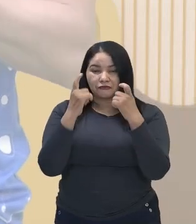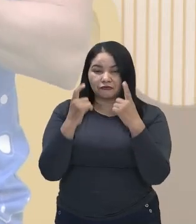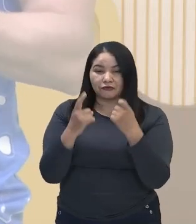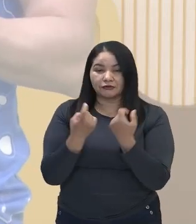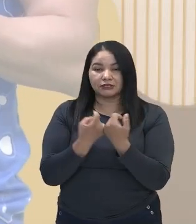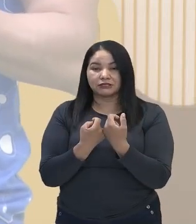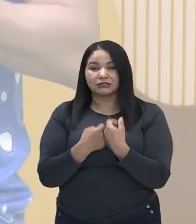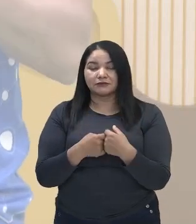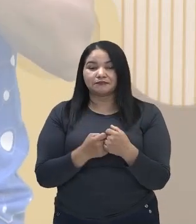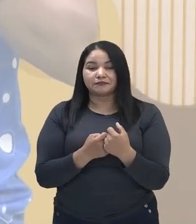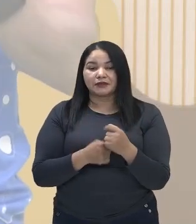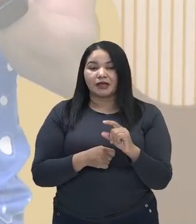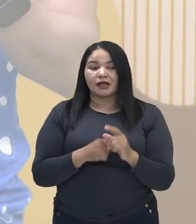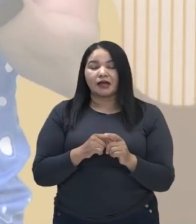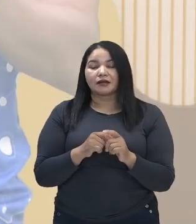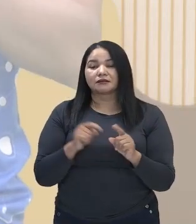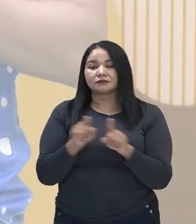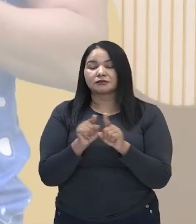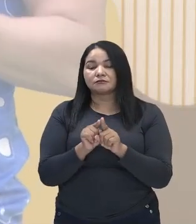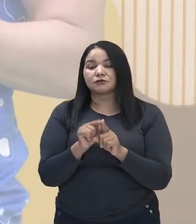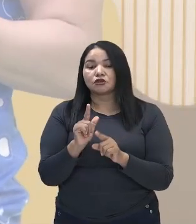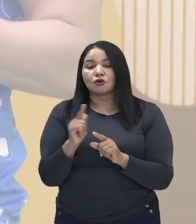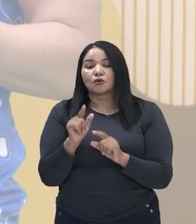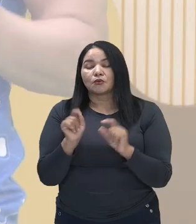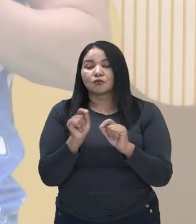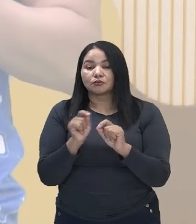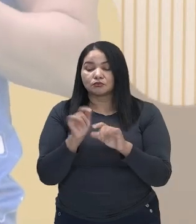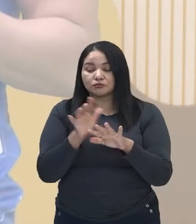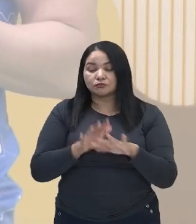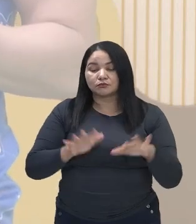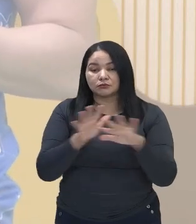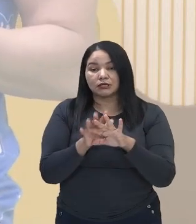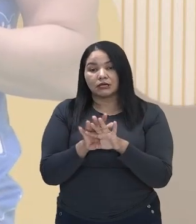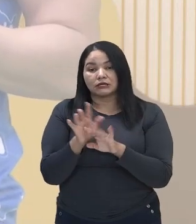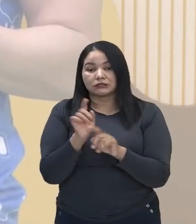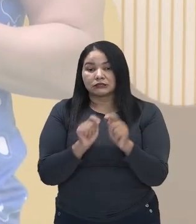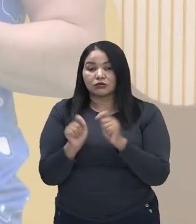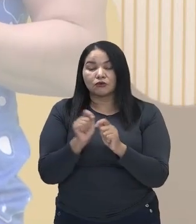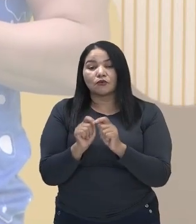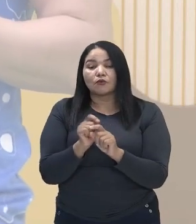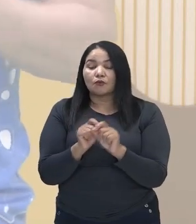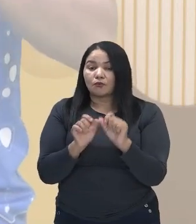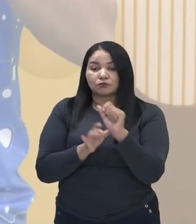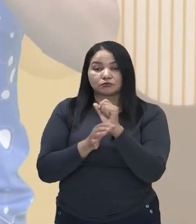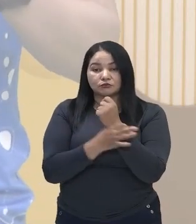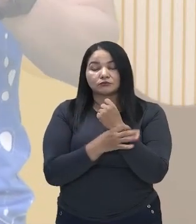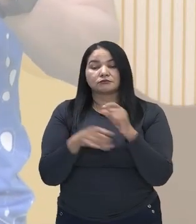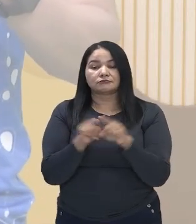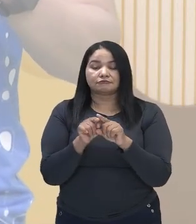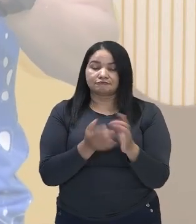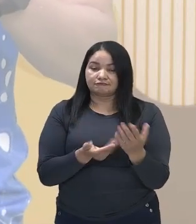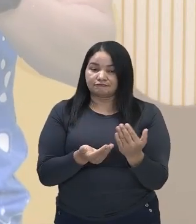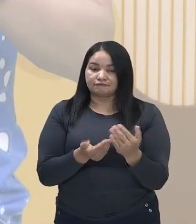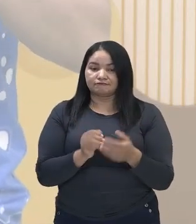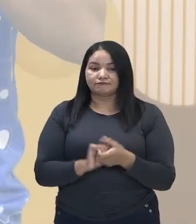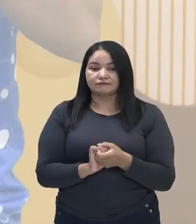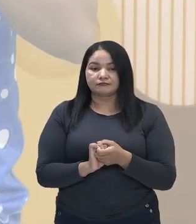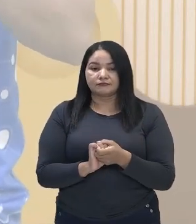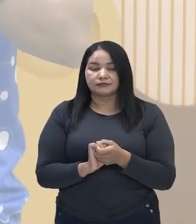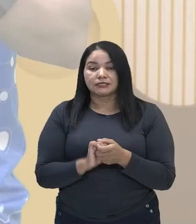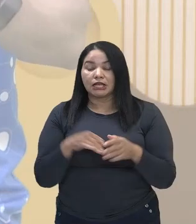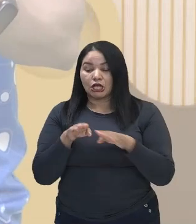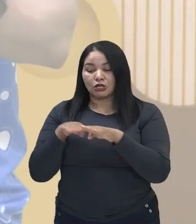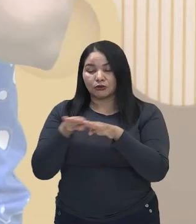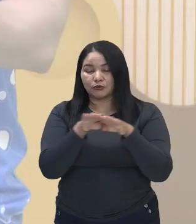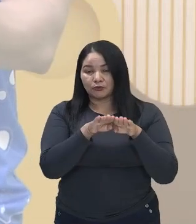exploração, abusos, assegurando ali um ambiente mais seguro para os nossos jovens, tá? Igualdade. Então, você tem ali,